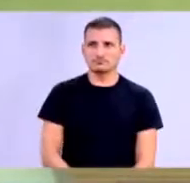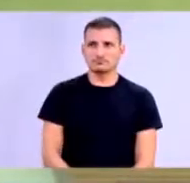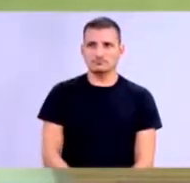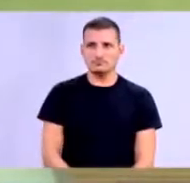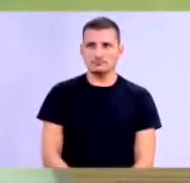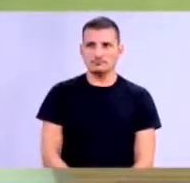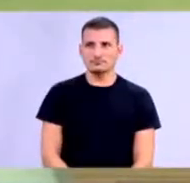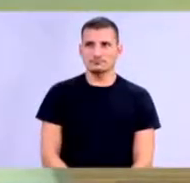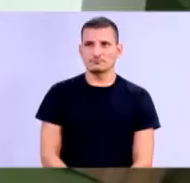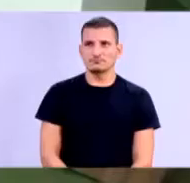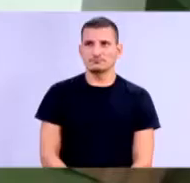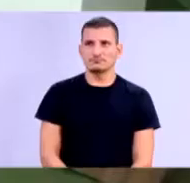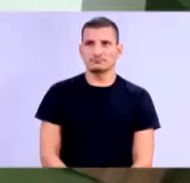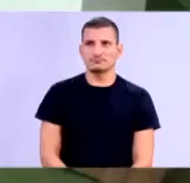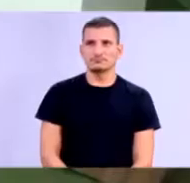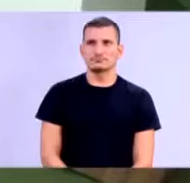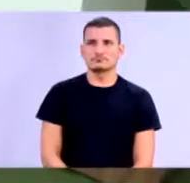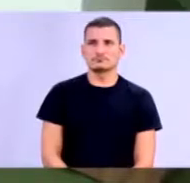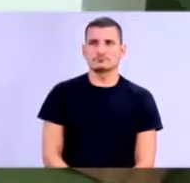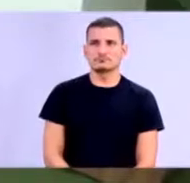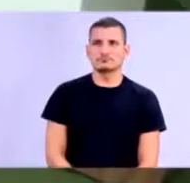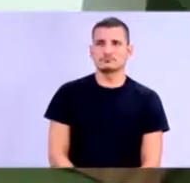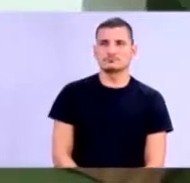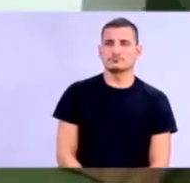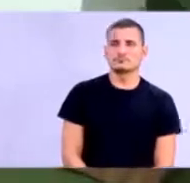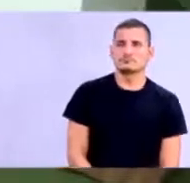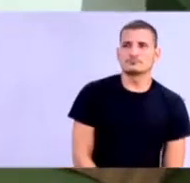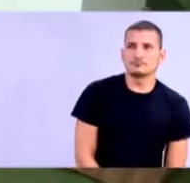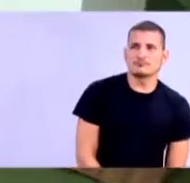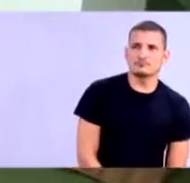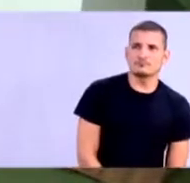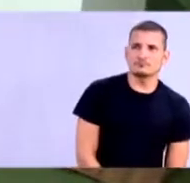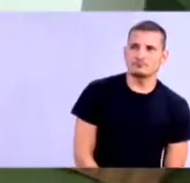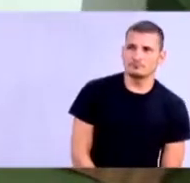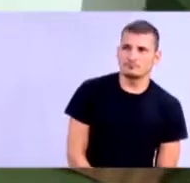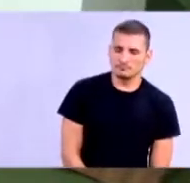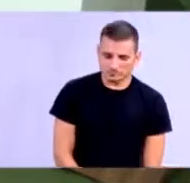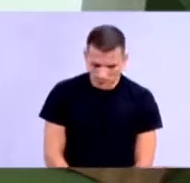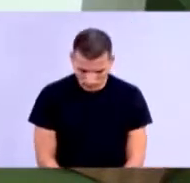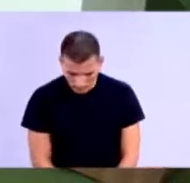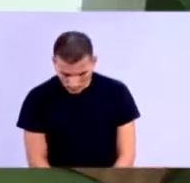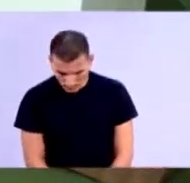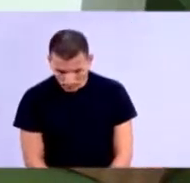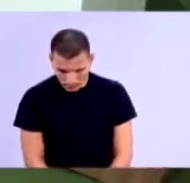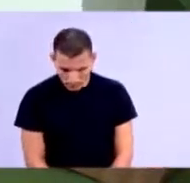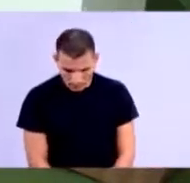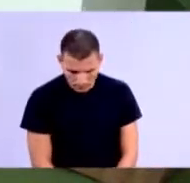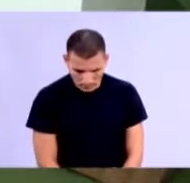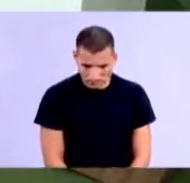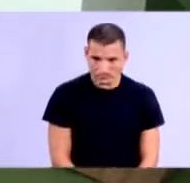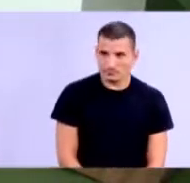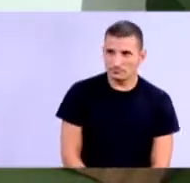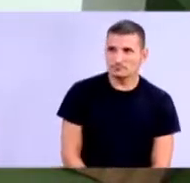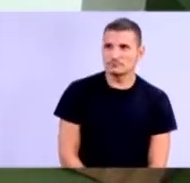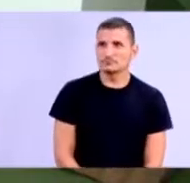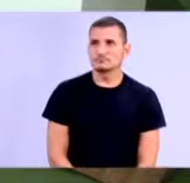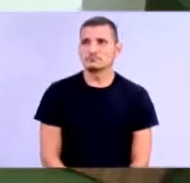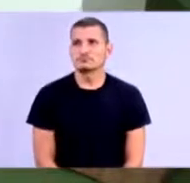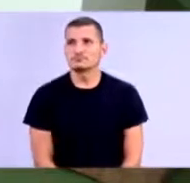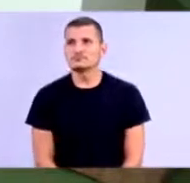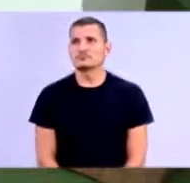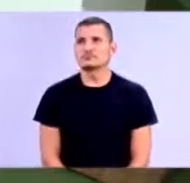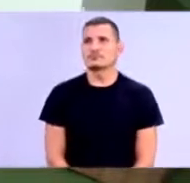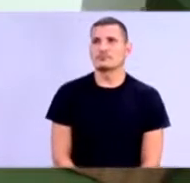lembrou do combo que nós comentamos no Instituto Federal? Alguém lembrou? Eles colocaram aqui que são combinados, né? Olha momentos